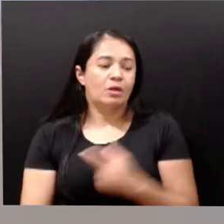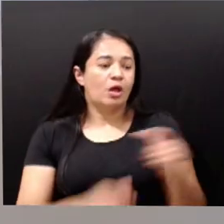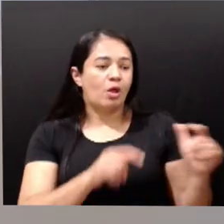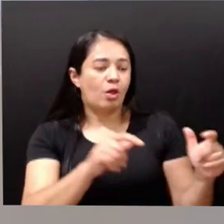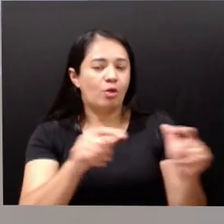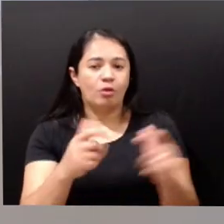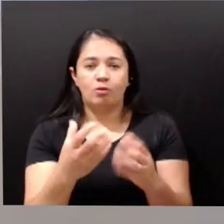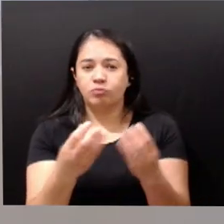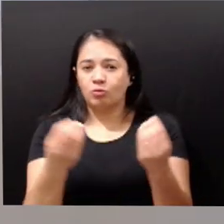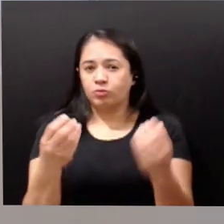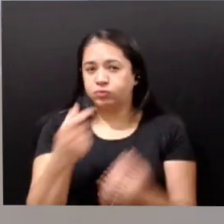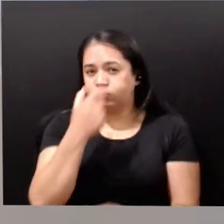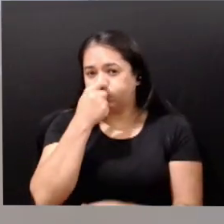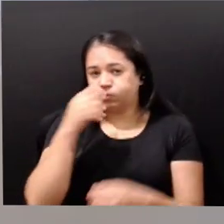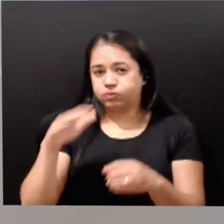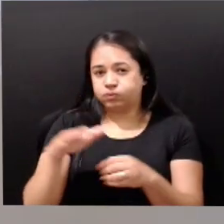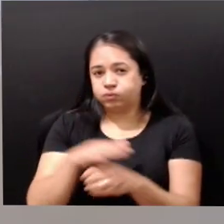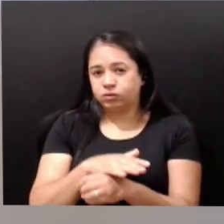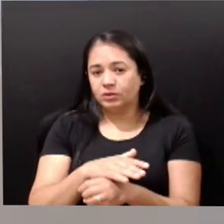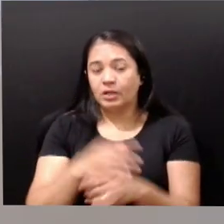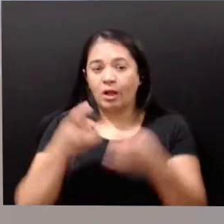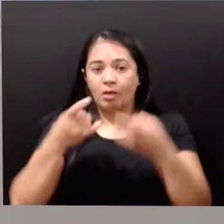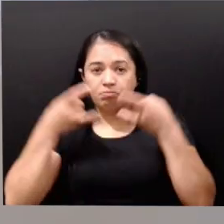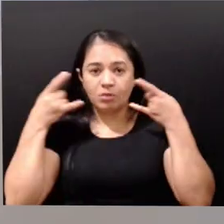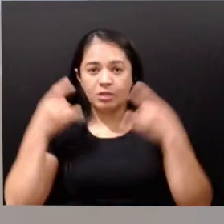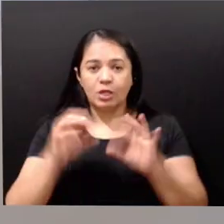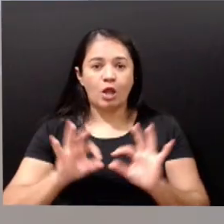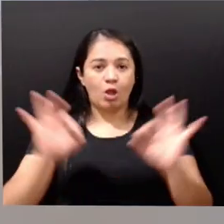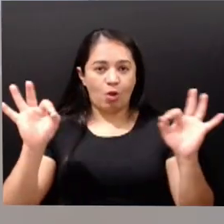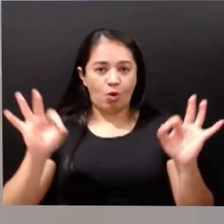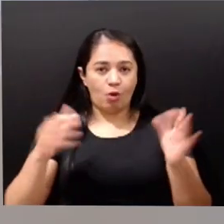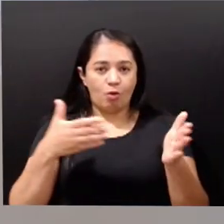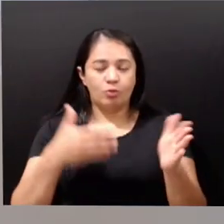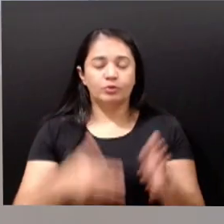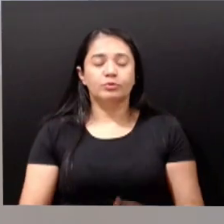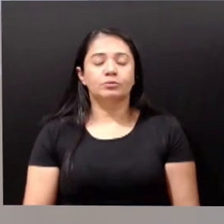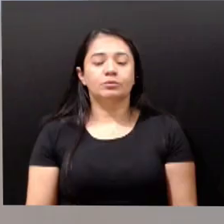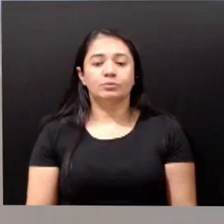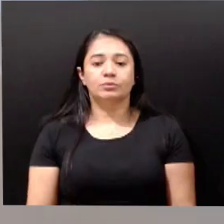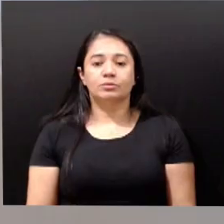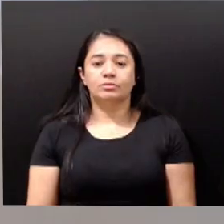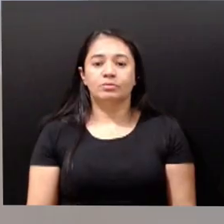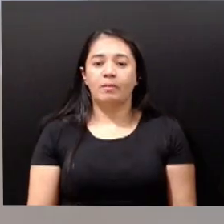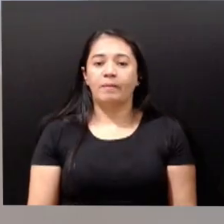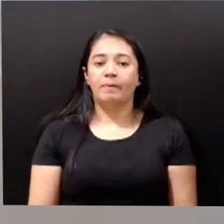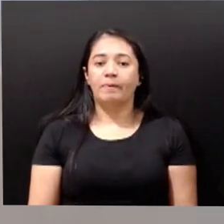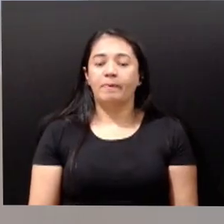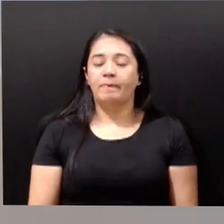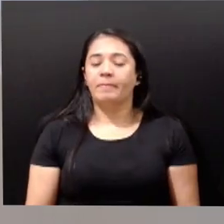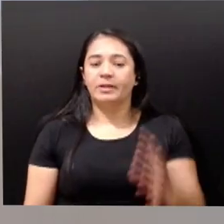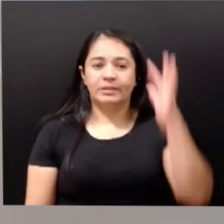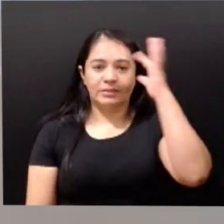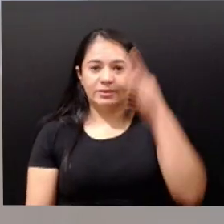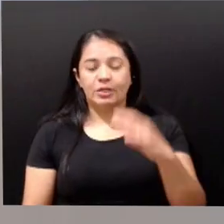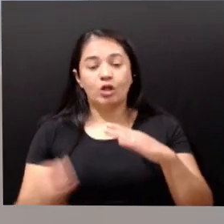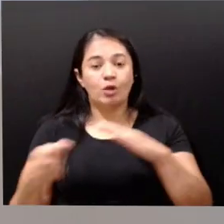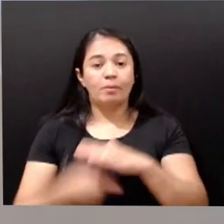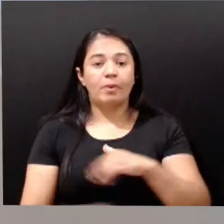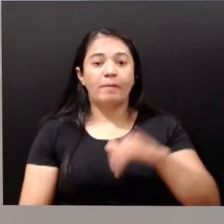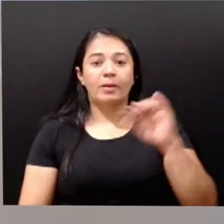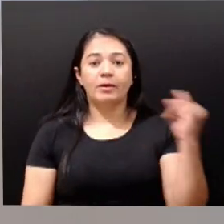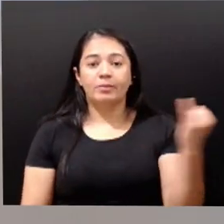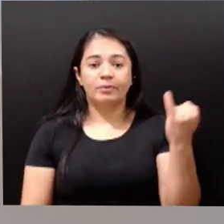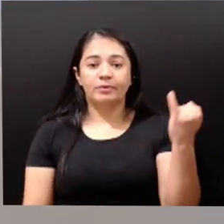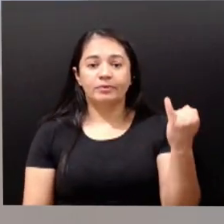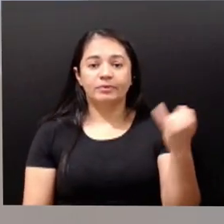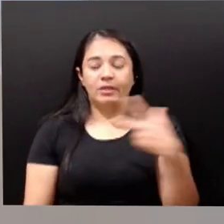para ambientes de aglomeração, a máscara funciona como excelente mecanismo de barreira e também proteção, mas sem sombra de dúvidas, o investimento mais